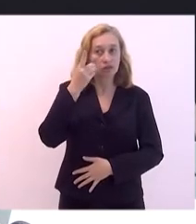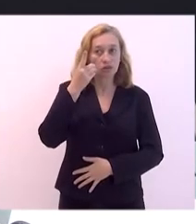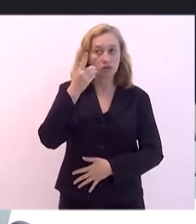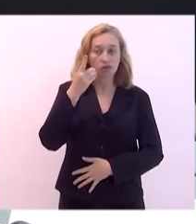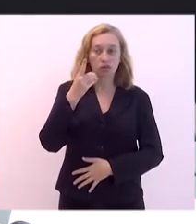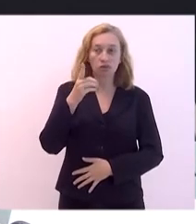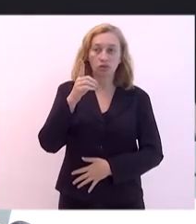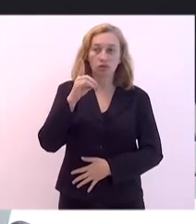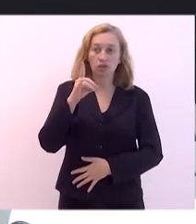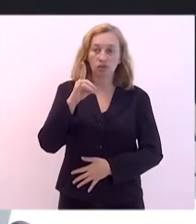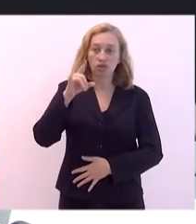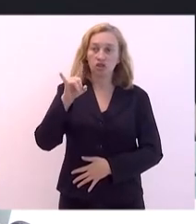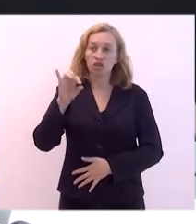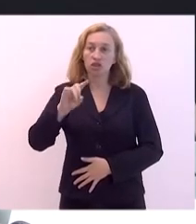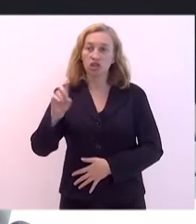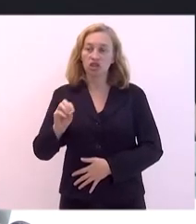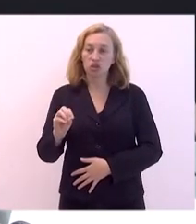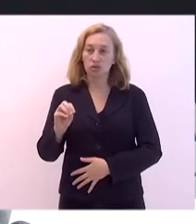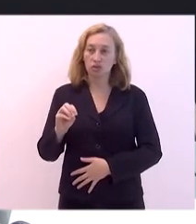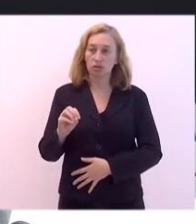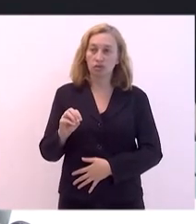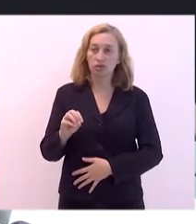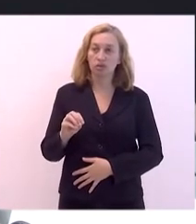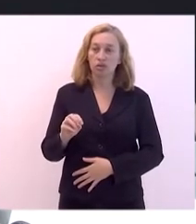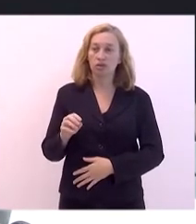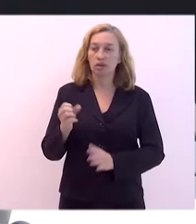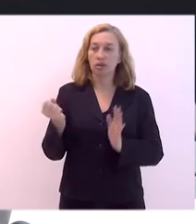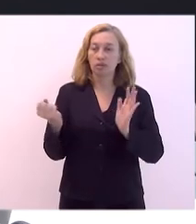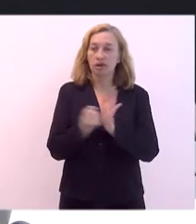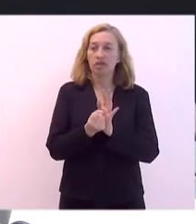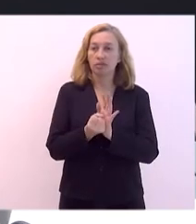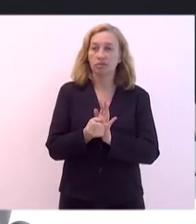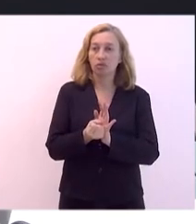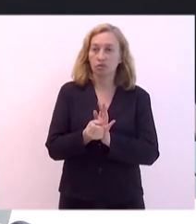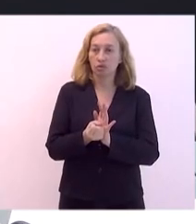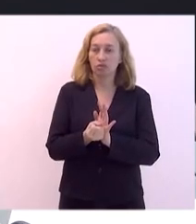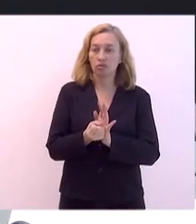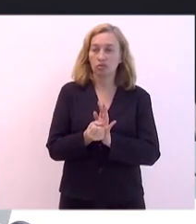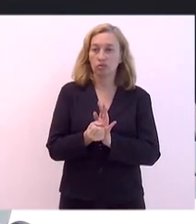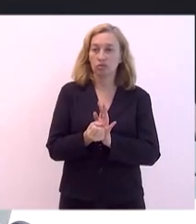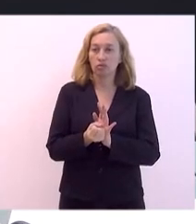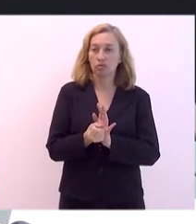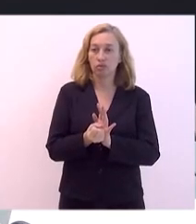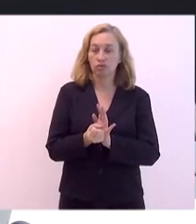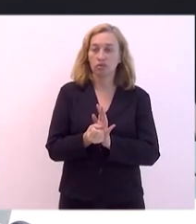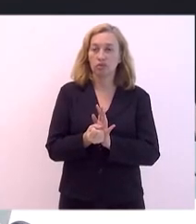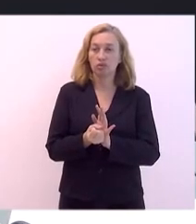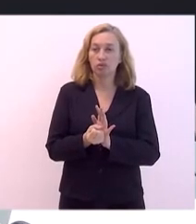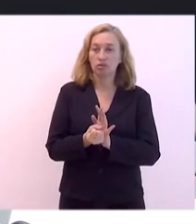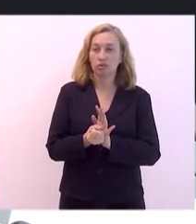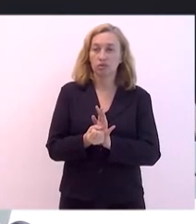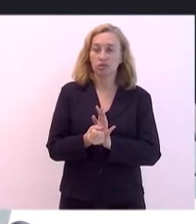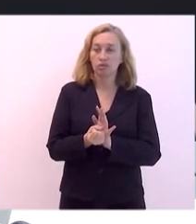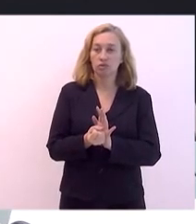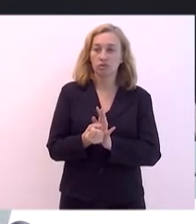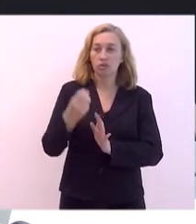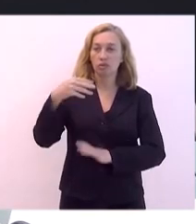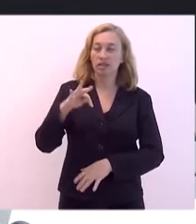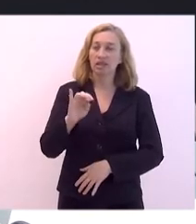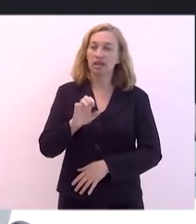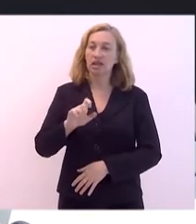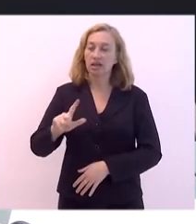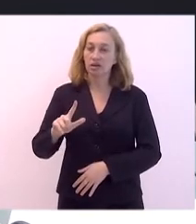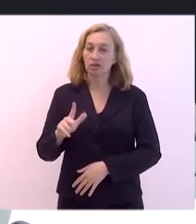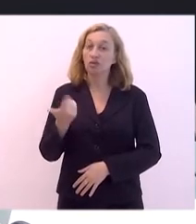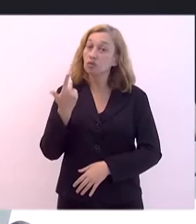Dionísio Lins, era ser patrimônio material. Né? E a gente conseguiu o contorno